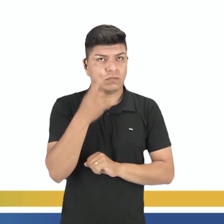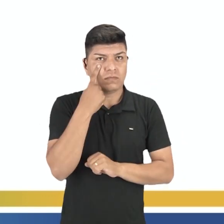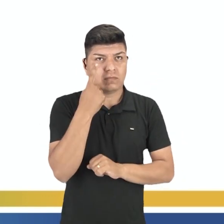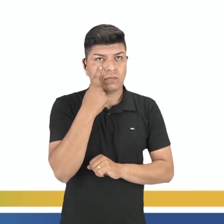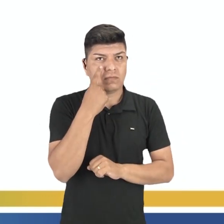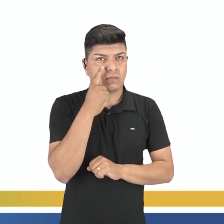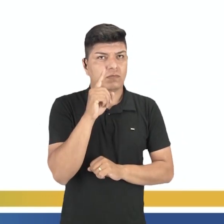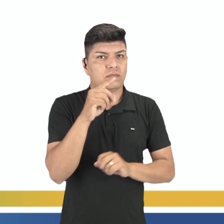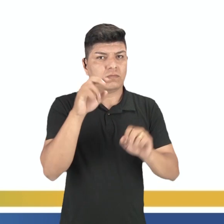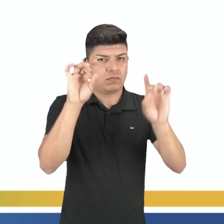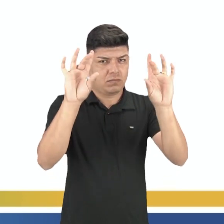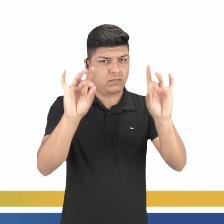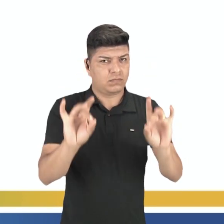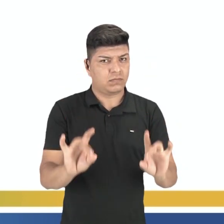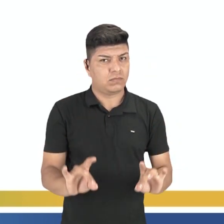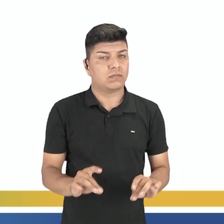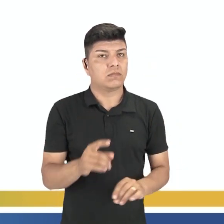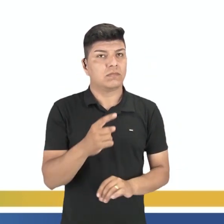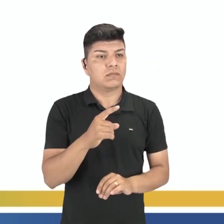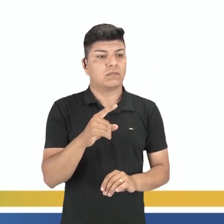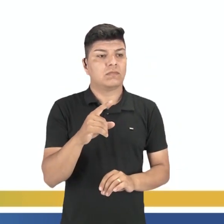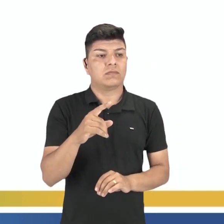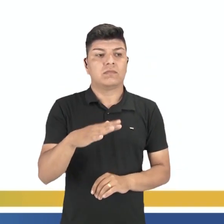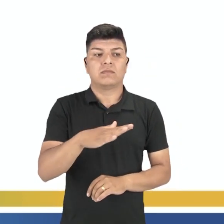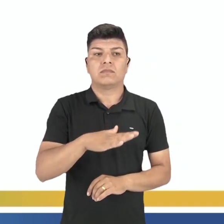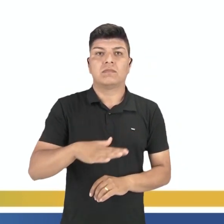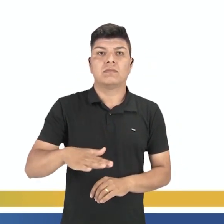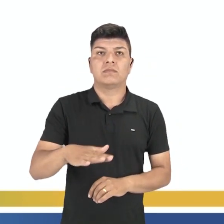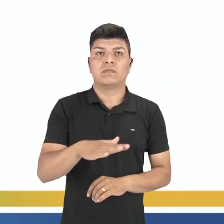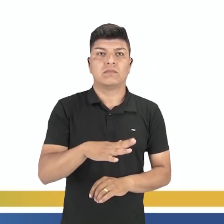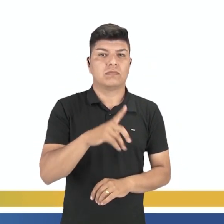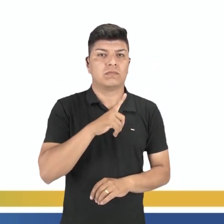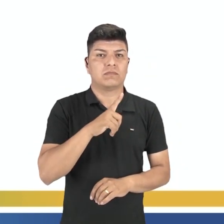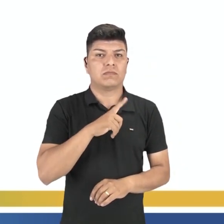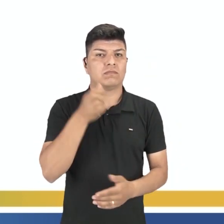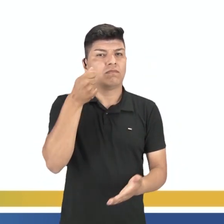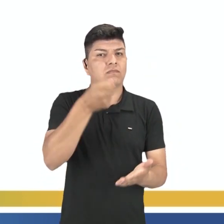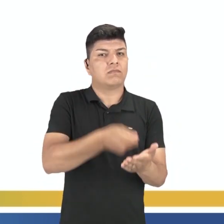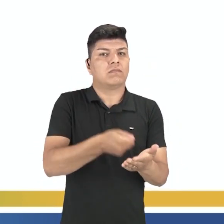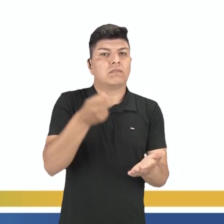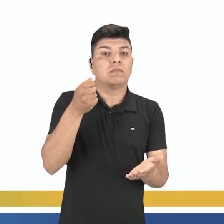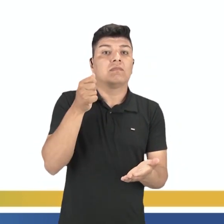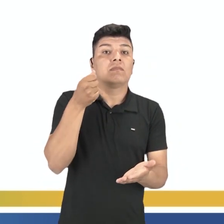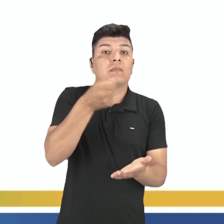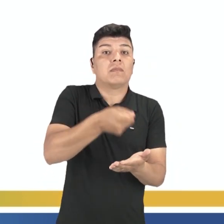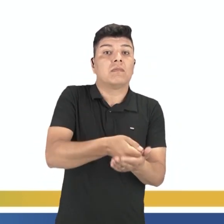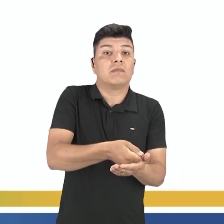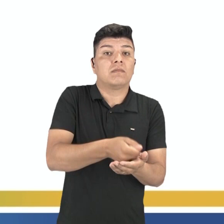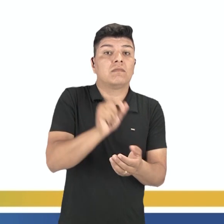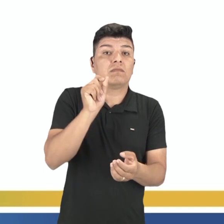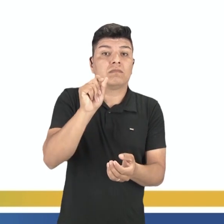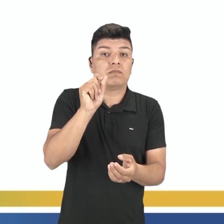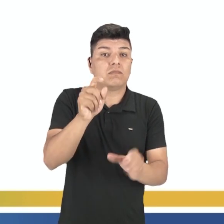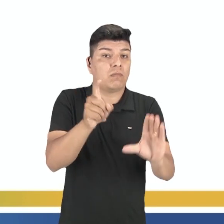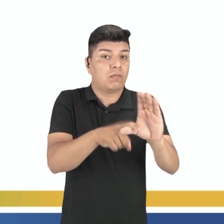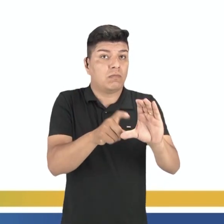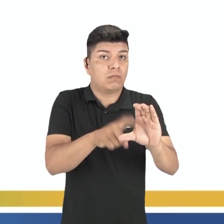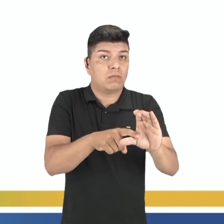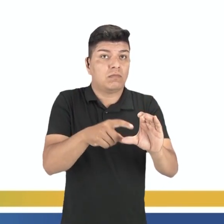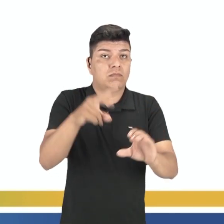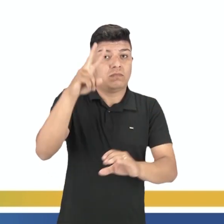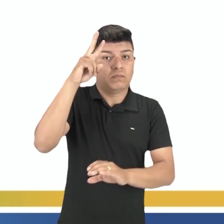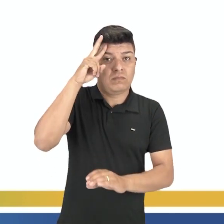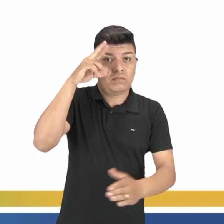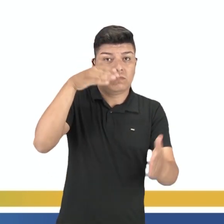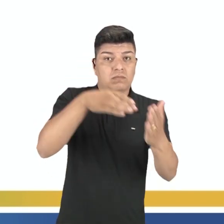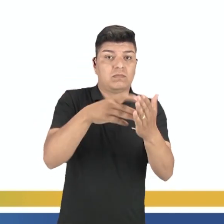ali o detalhe? Mais abaixo ele diz assim, ó, que é obrigatório o pagamento de tarifa de segunda